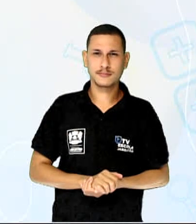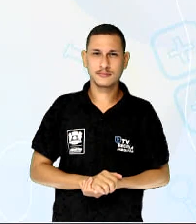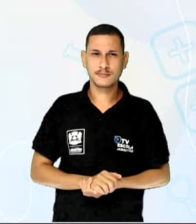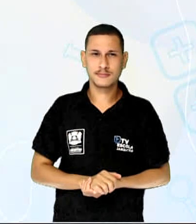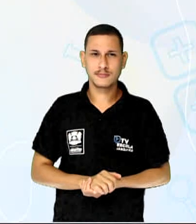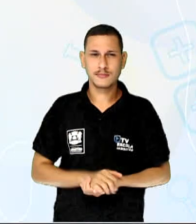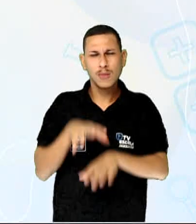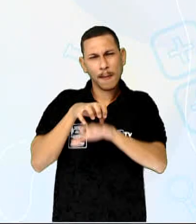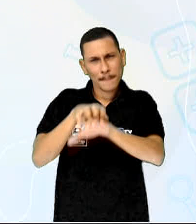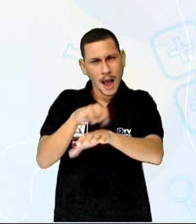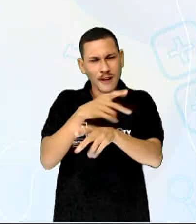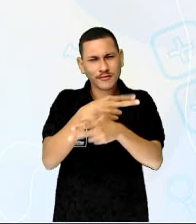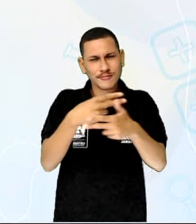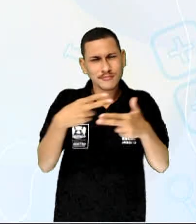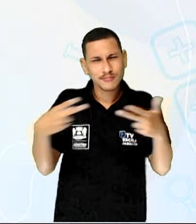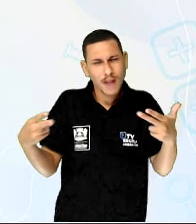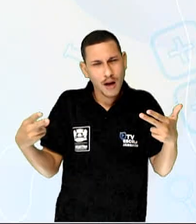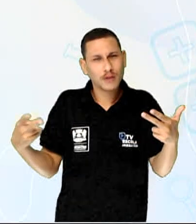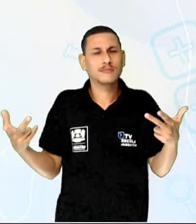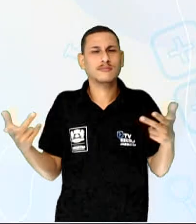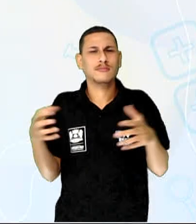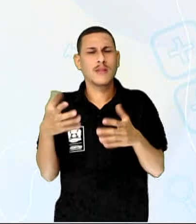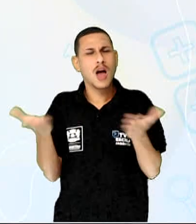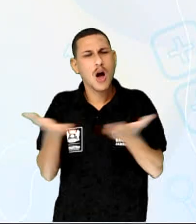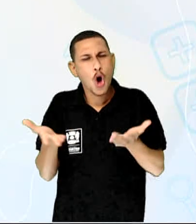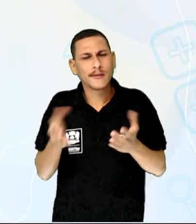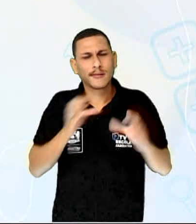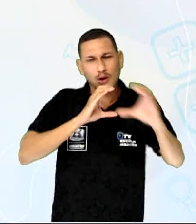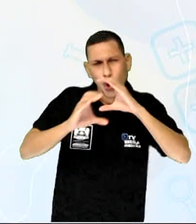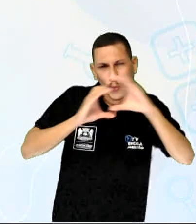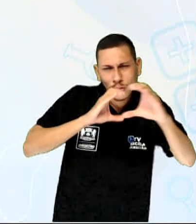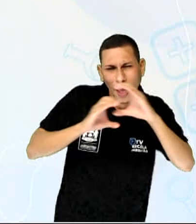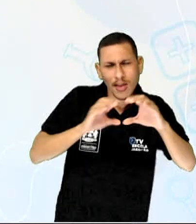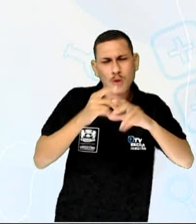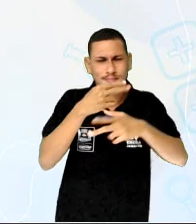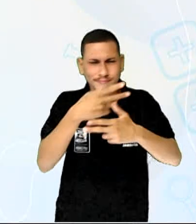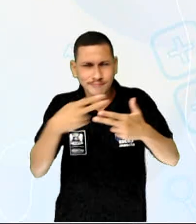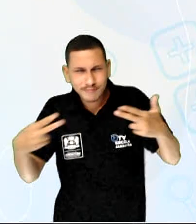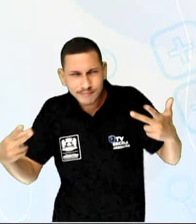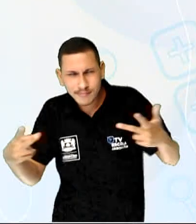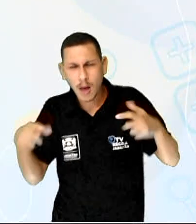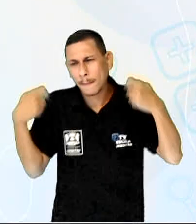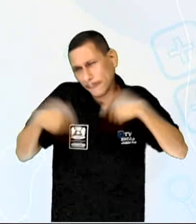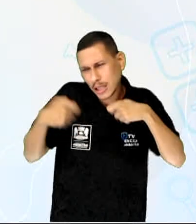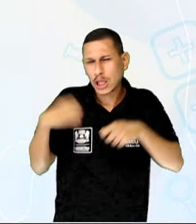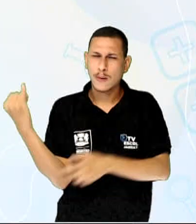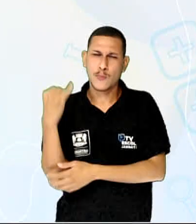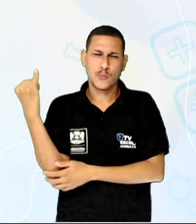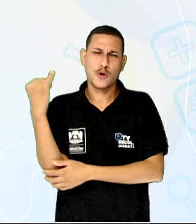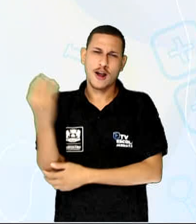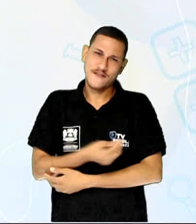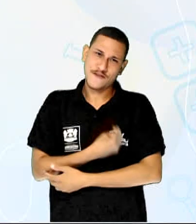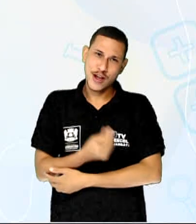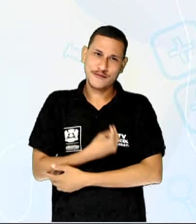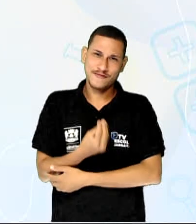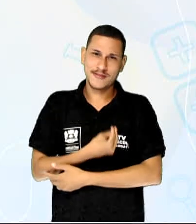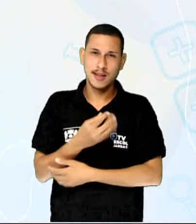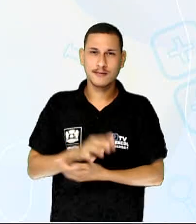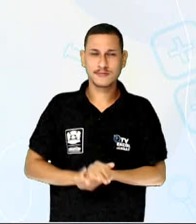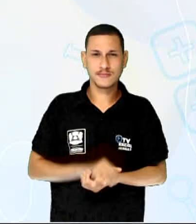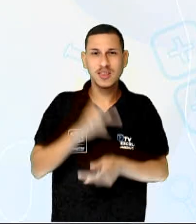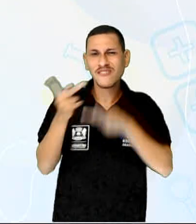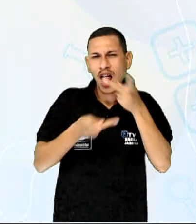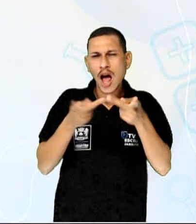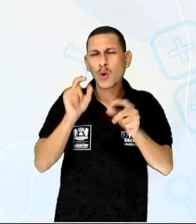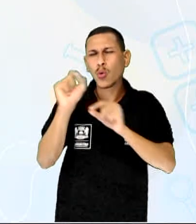Sobre os meios de comunicação, que também é essencial à nossa vida, vamos falar sobre o que